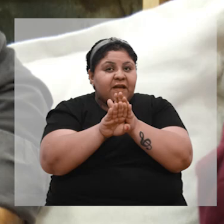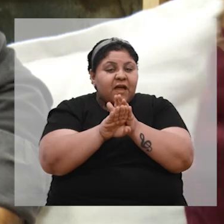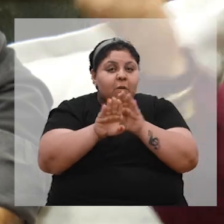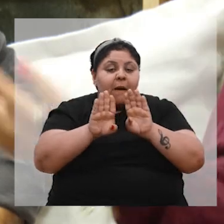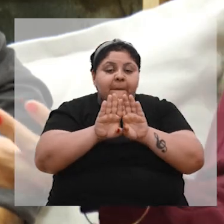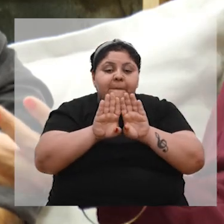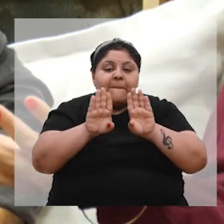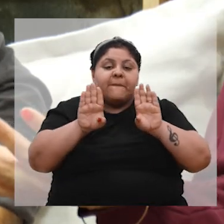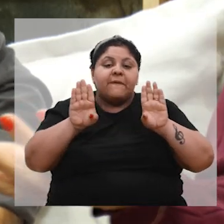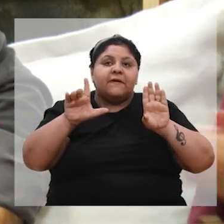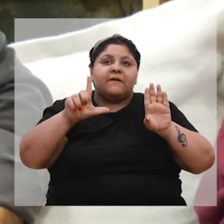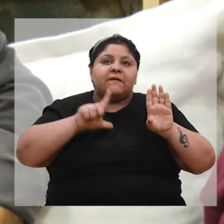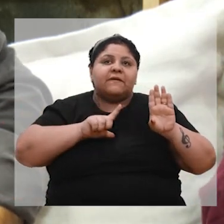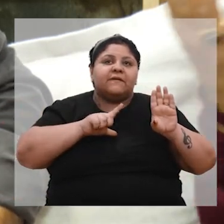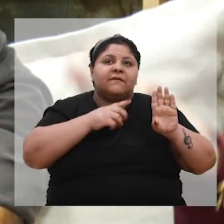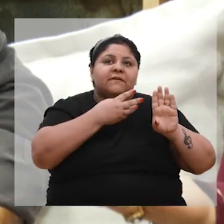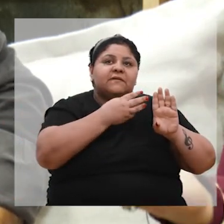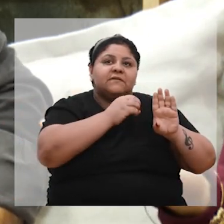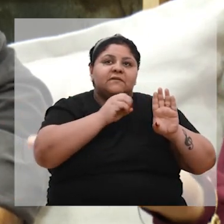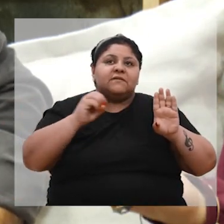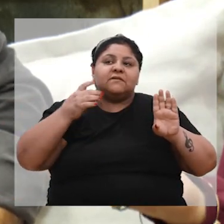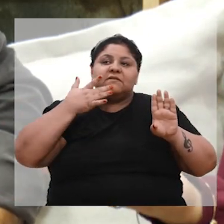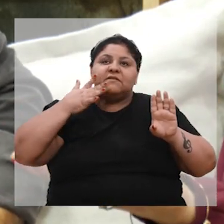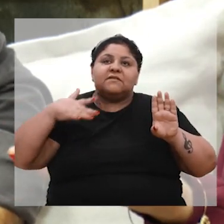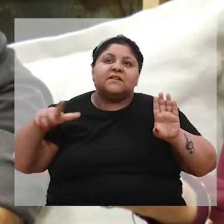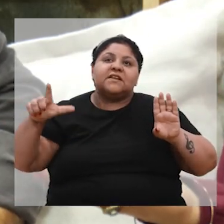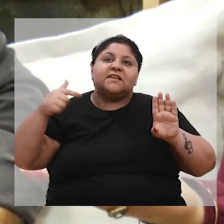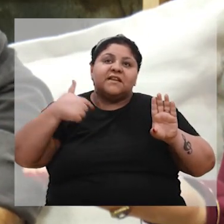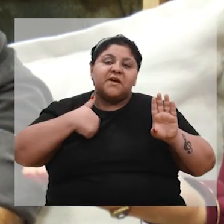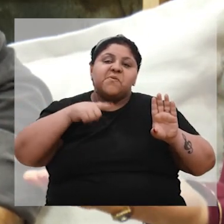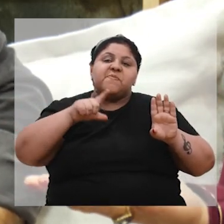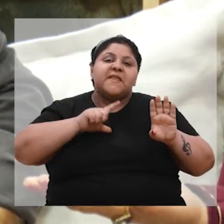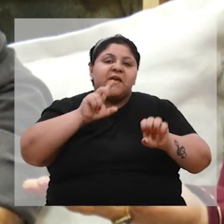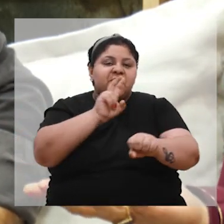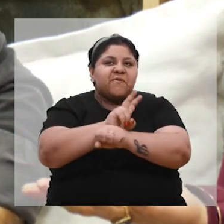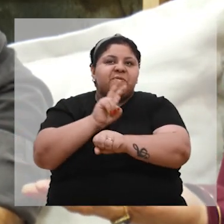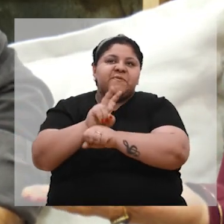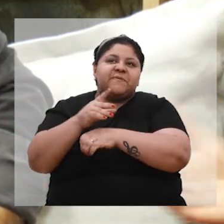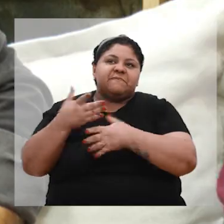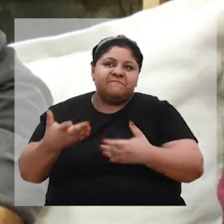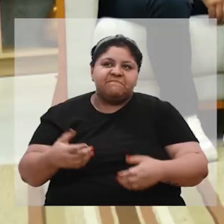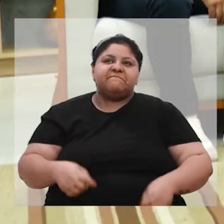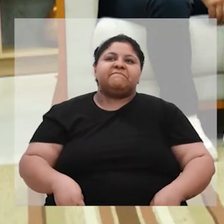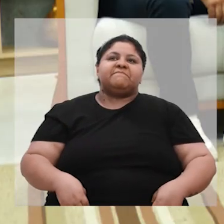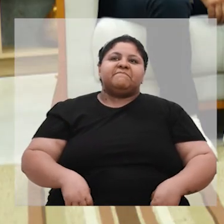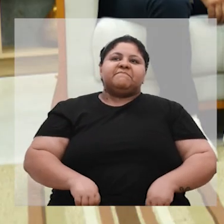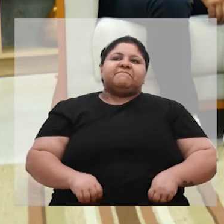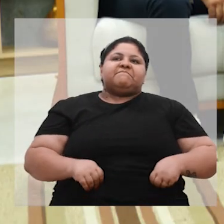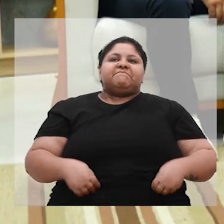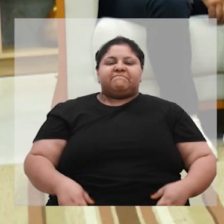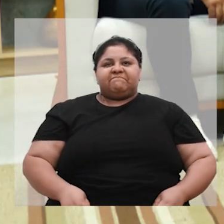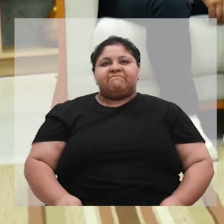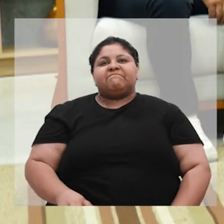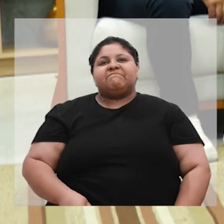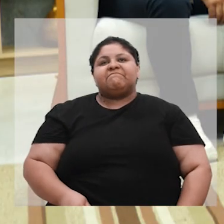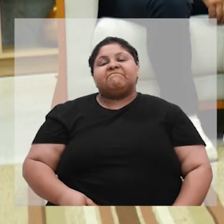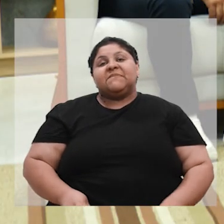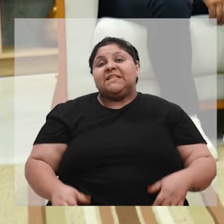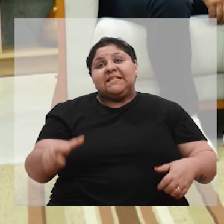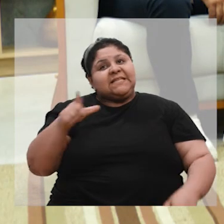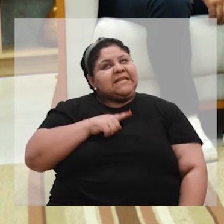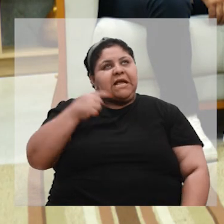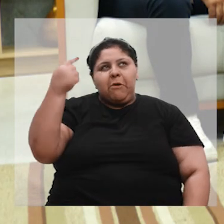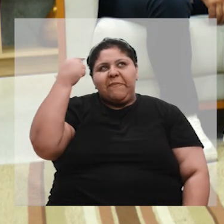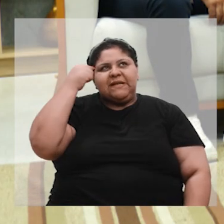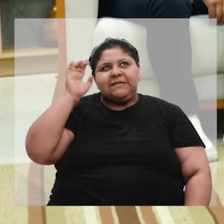e eu abrir a porta, eu tenho 300 crianças que eu tenho que dar conta. Então, essa